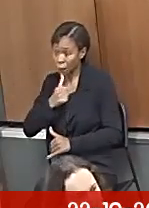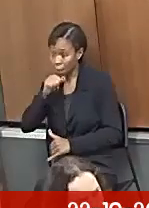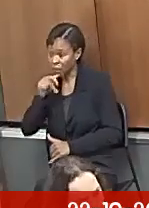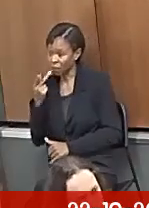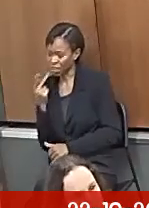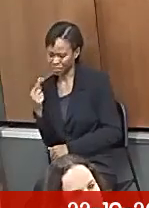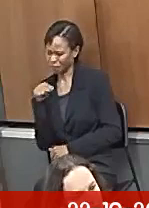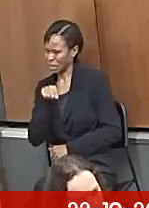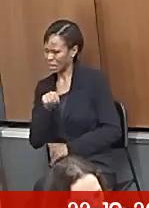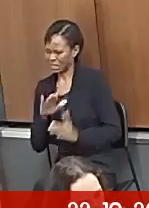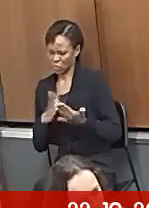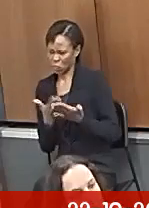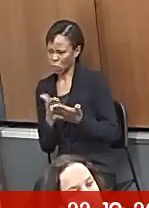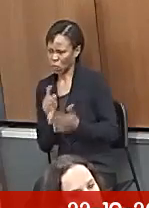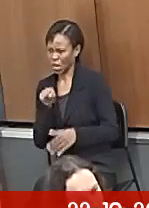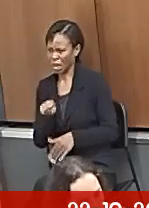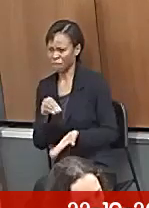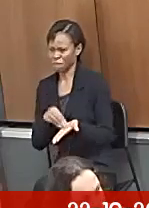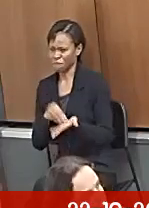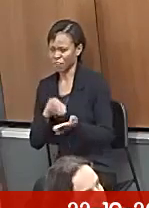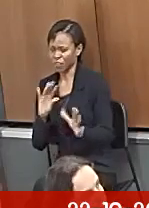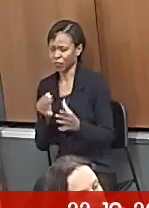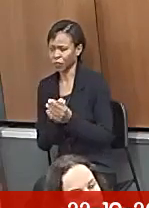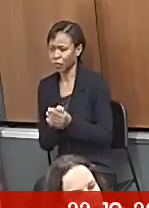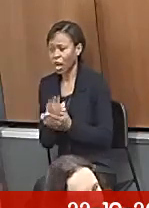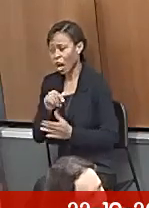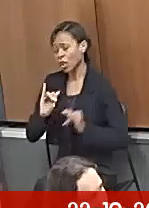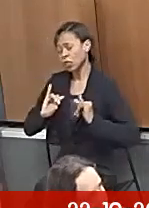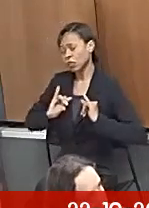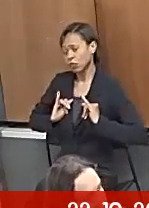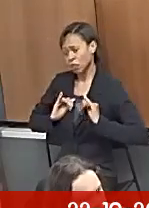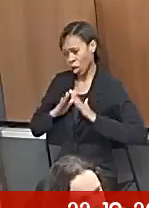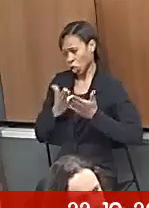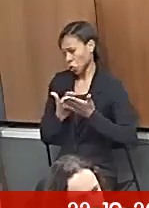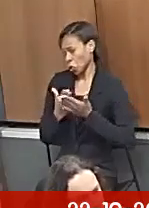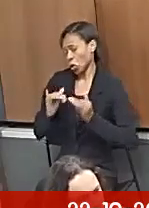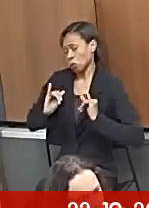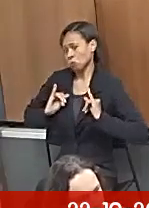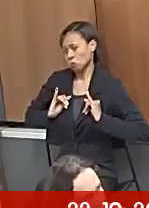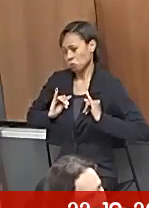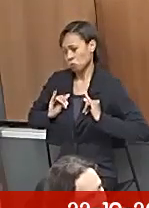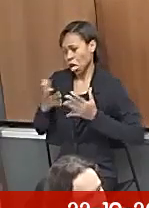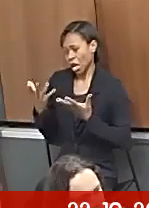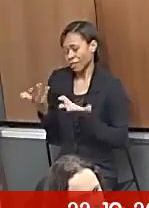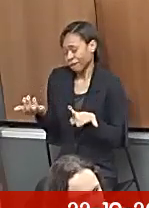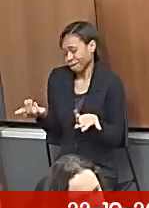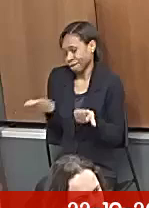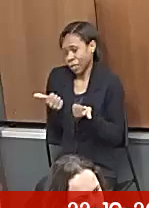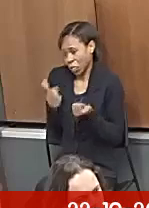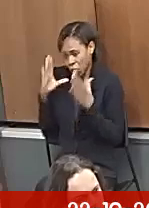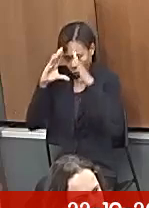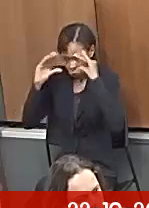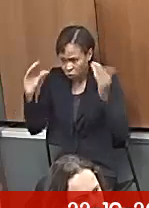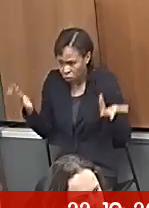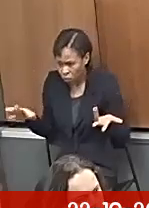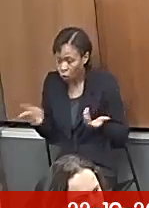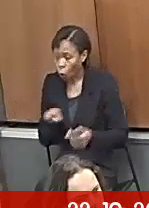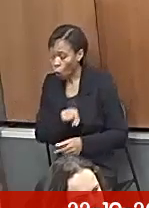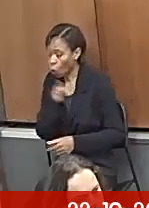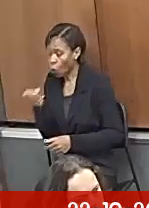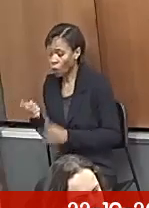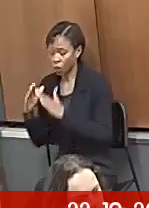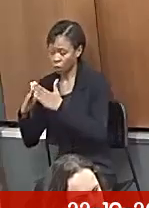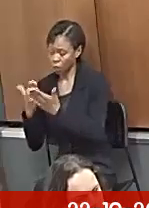aquela escola, porque ela não é inclusiva. E aí a escola fica na comodidade dela de não receber ninguém. E, por outro lado, a escola que é